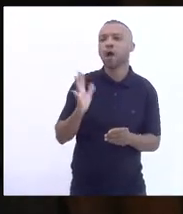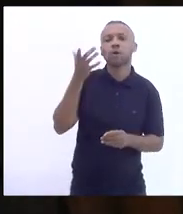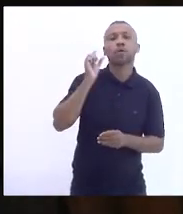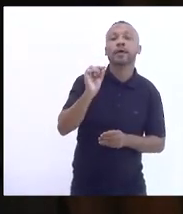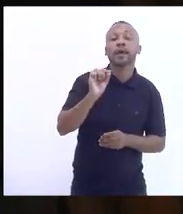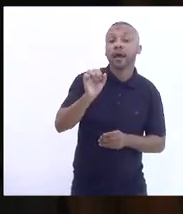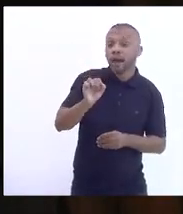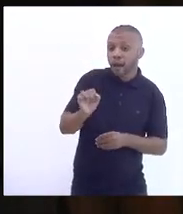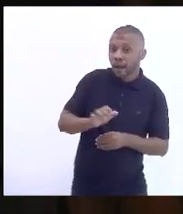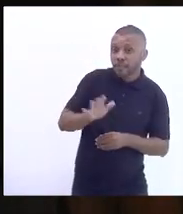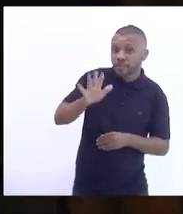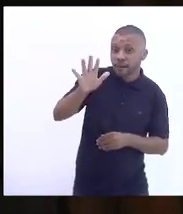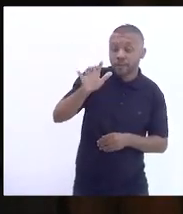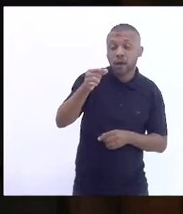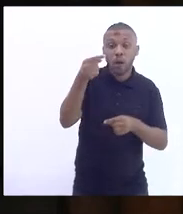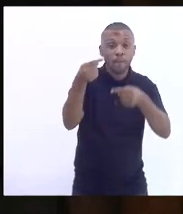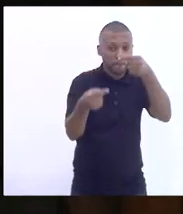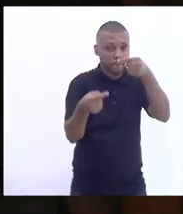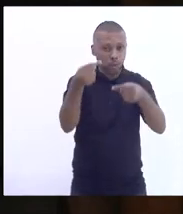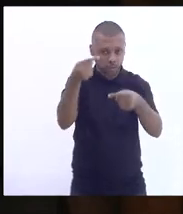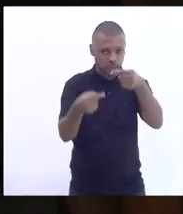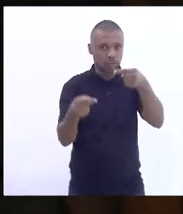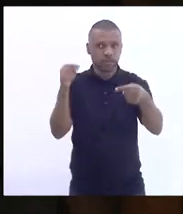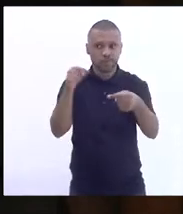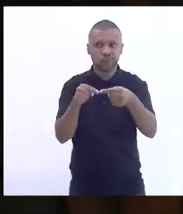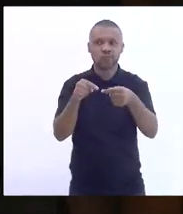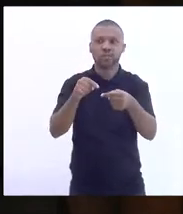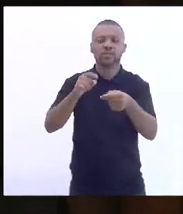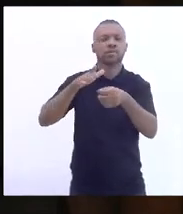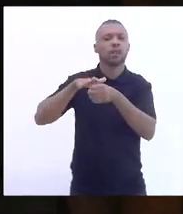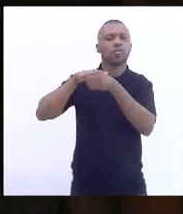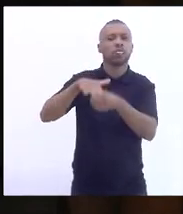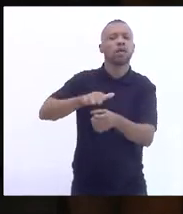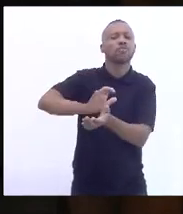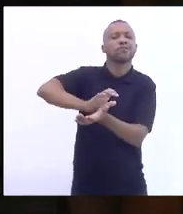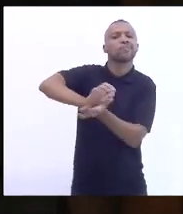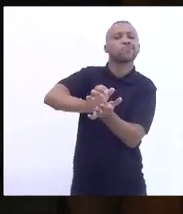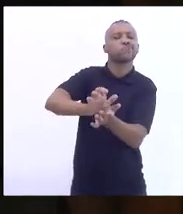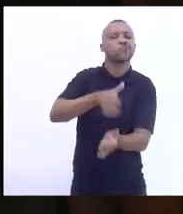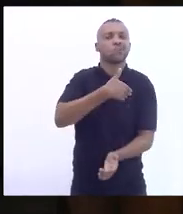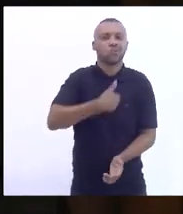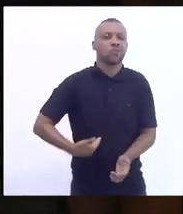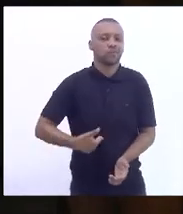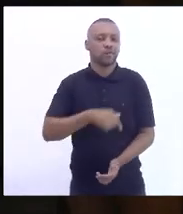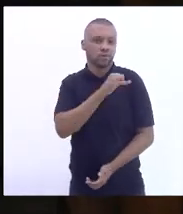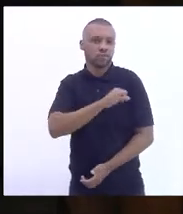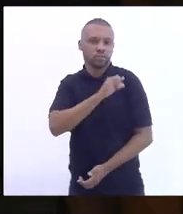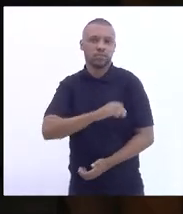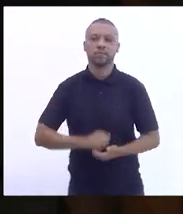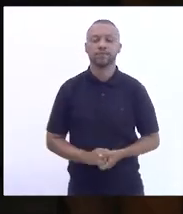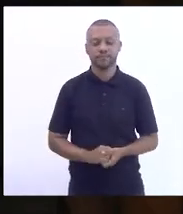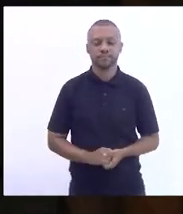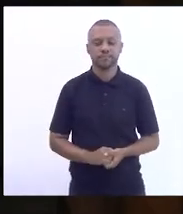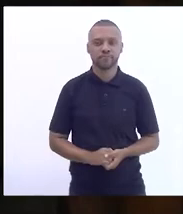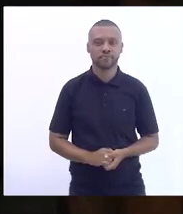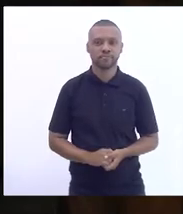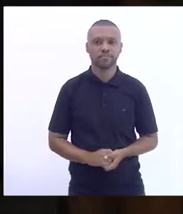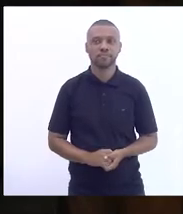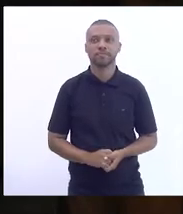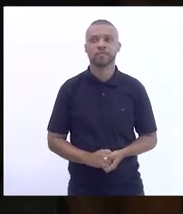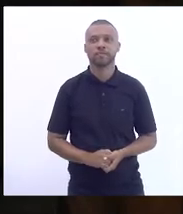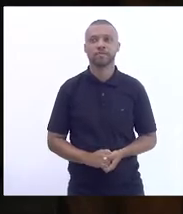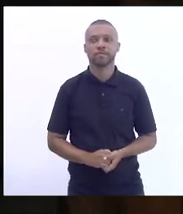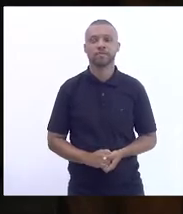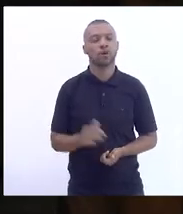favela e saiu uma política de descriminalização do Governo do Estado da favela